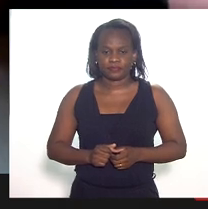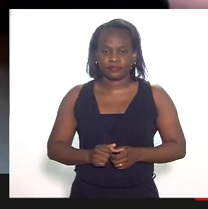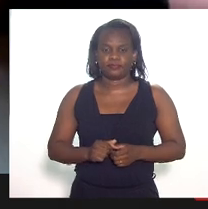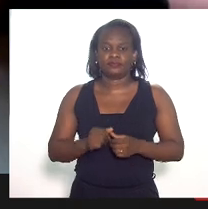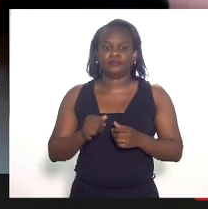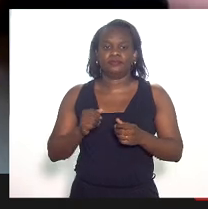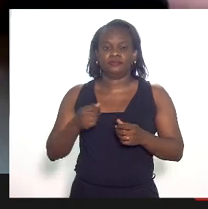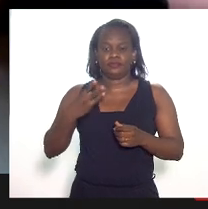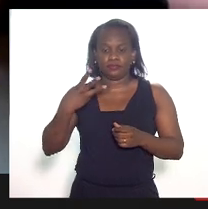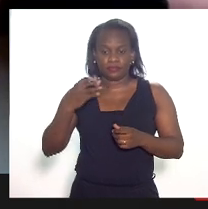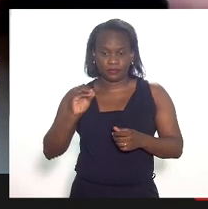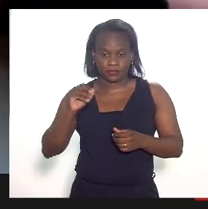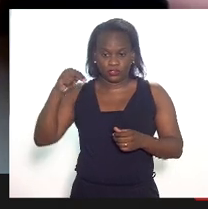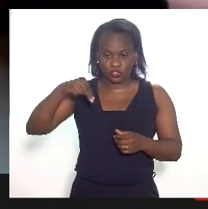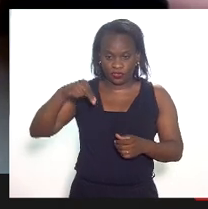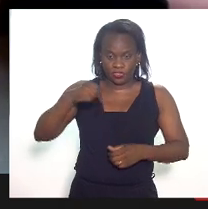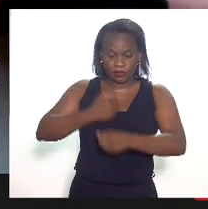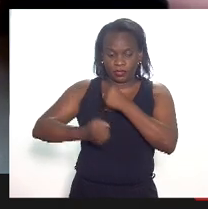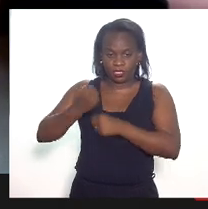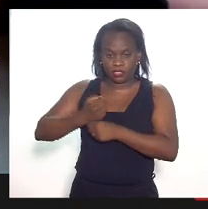desde